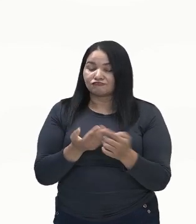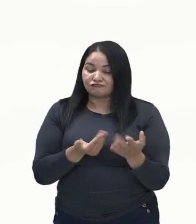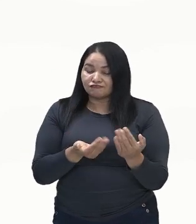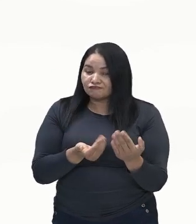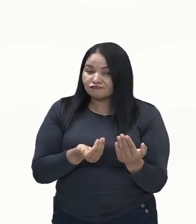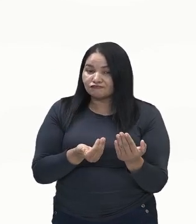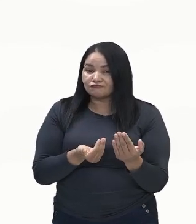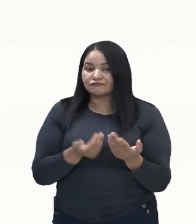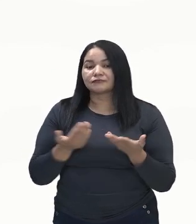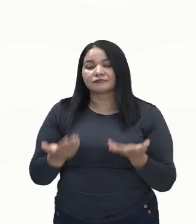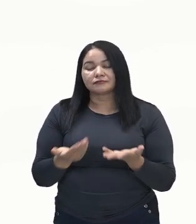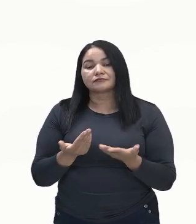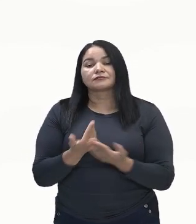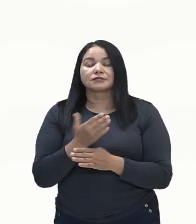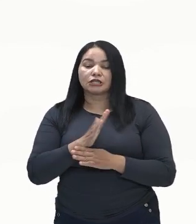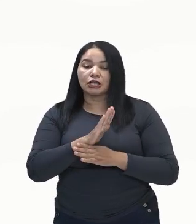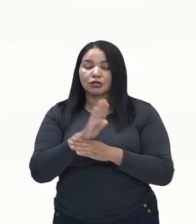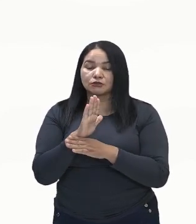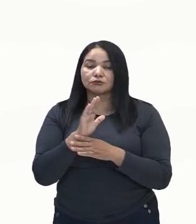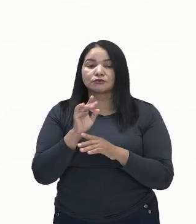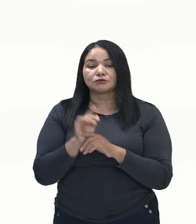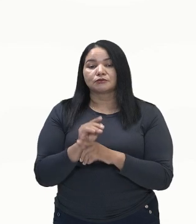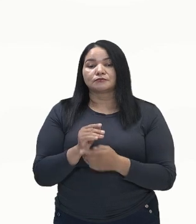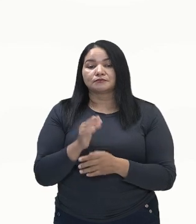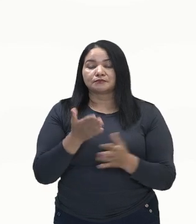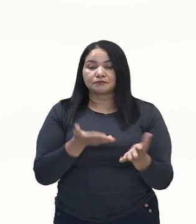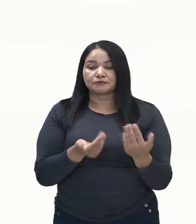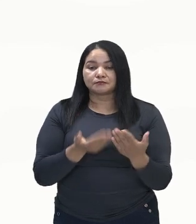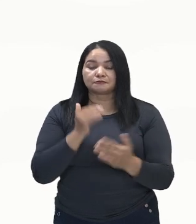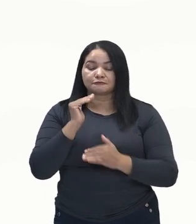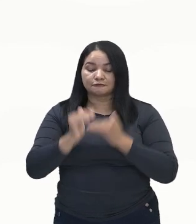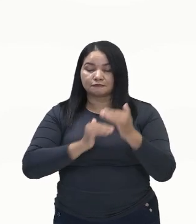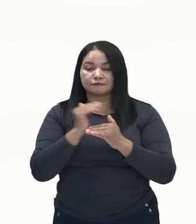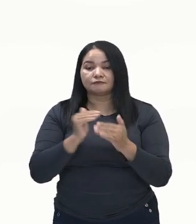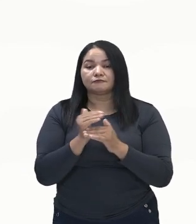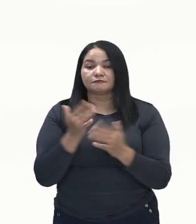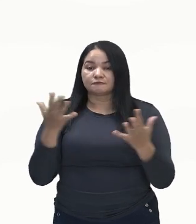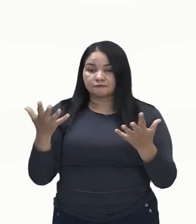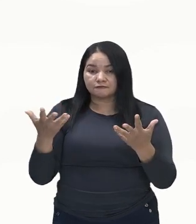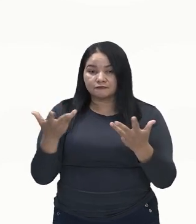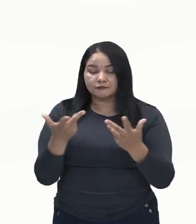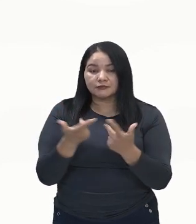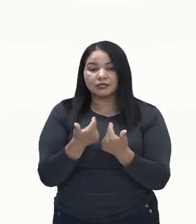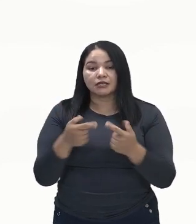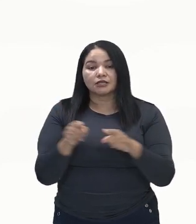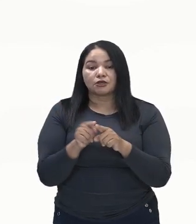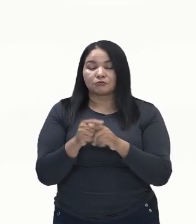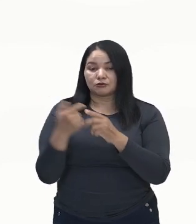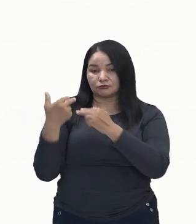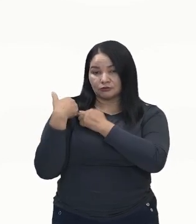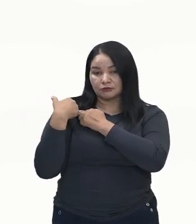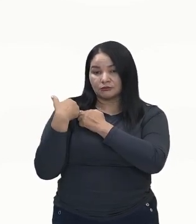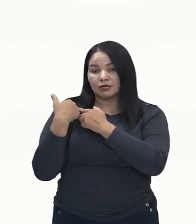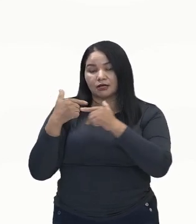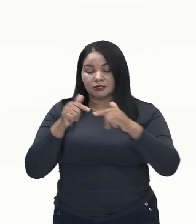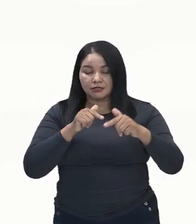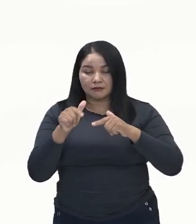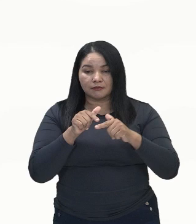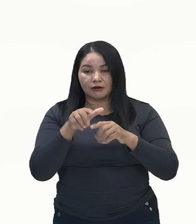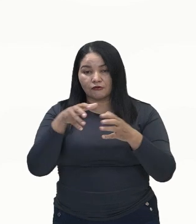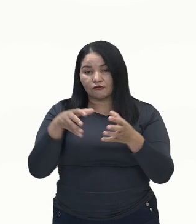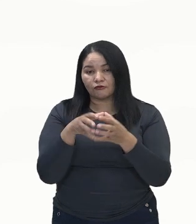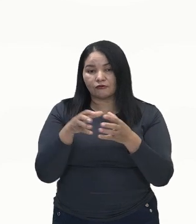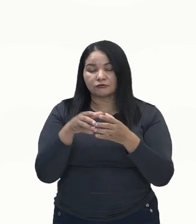Bem, ajuda os jovens a desenvolverem ali competências como responsabilidade, trabalho em equipe